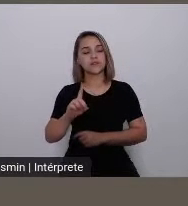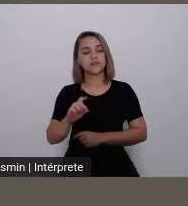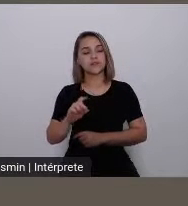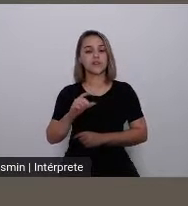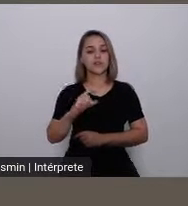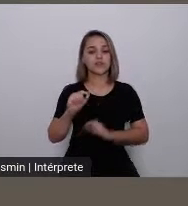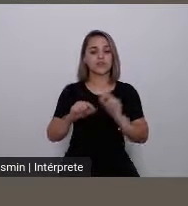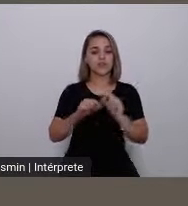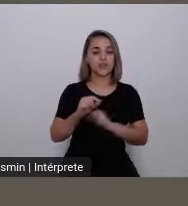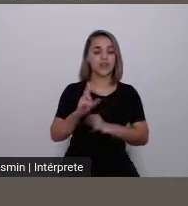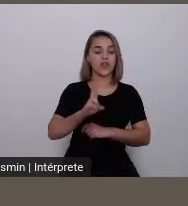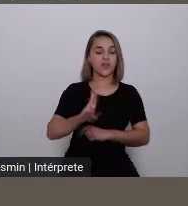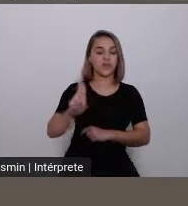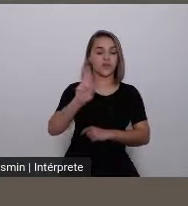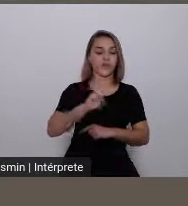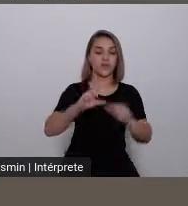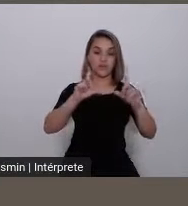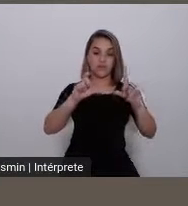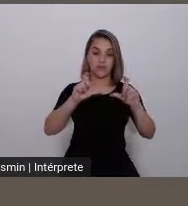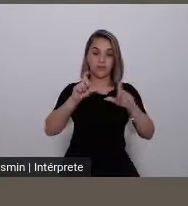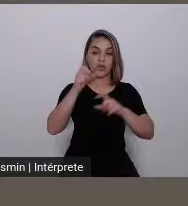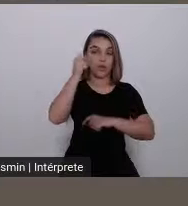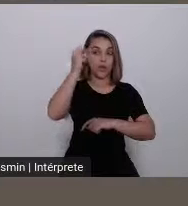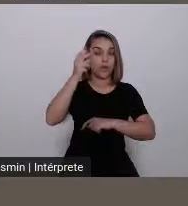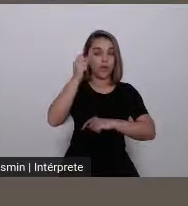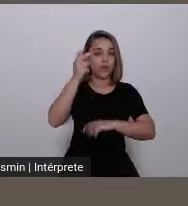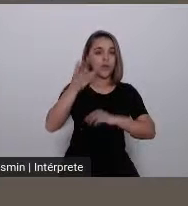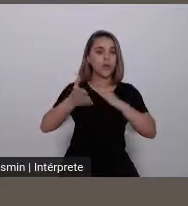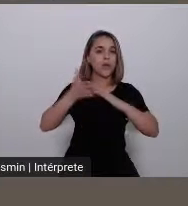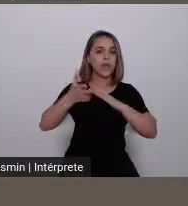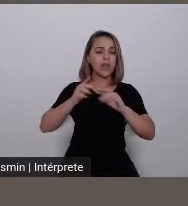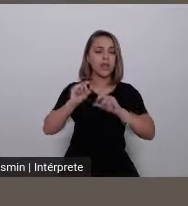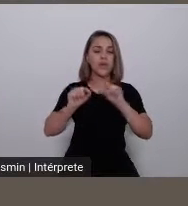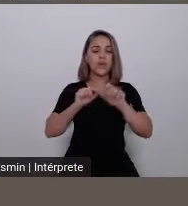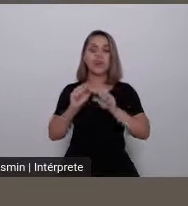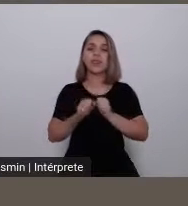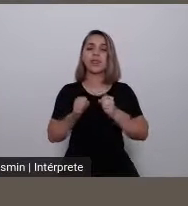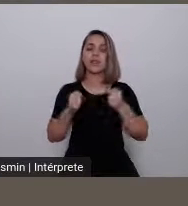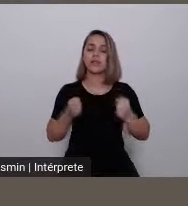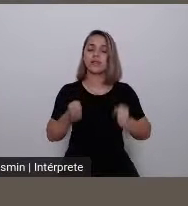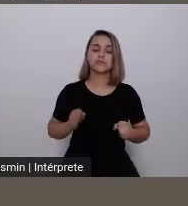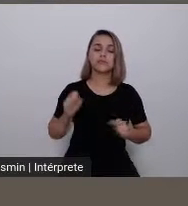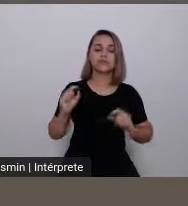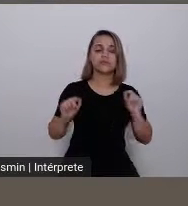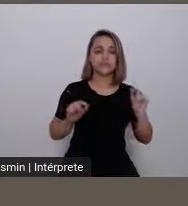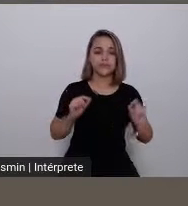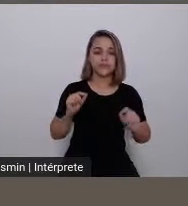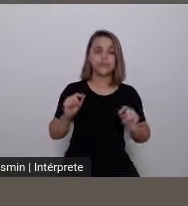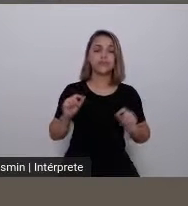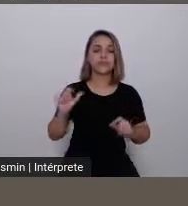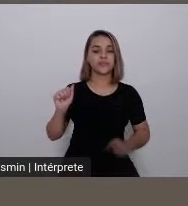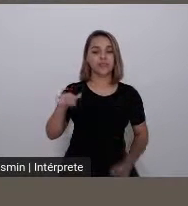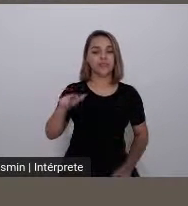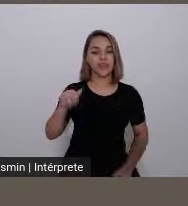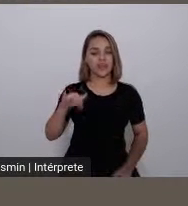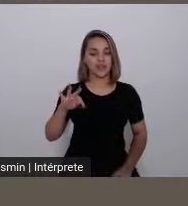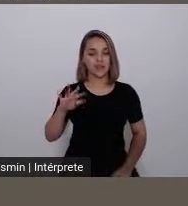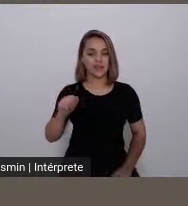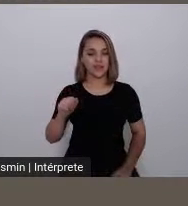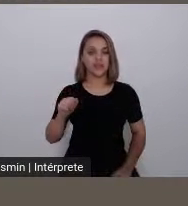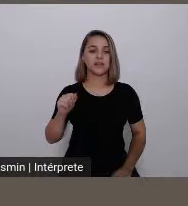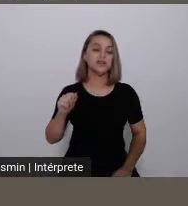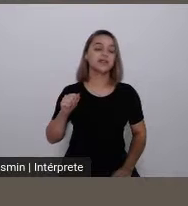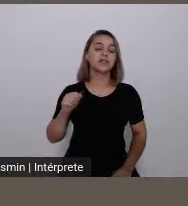contraponto da pintura moderna é na defesa que ele faz da Anita Malfatti, no famigerado